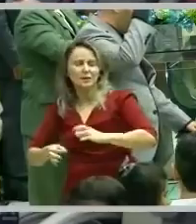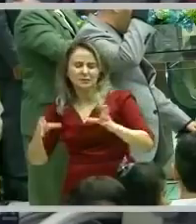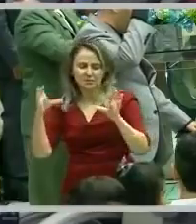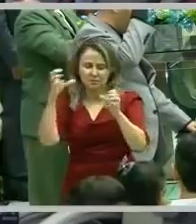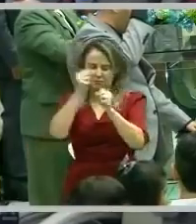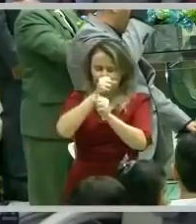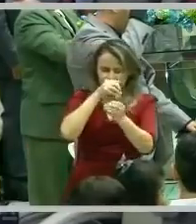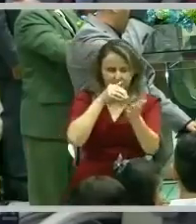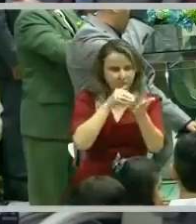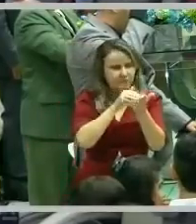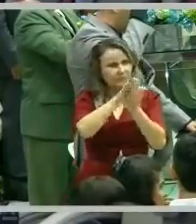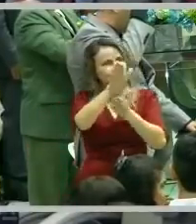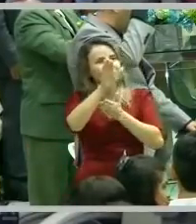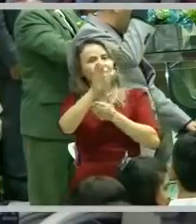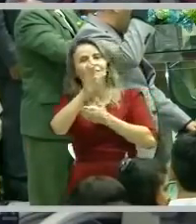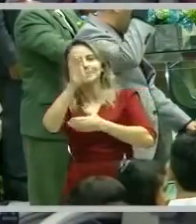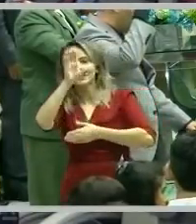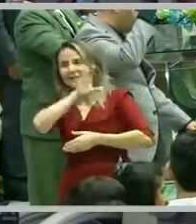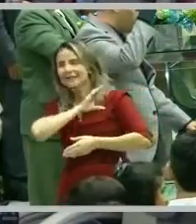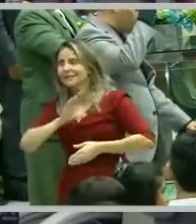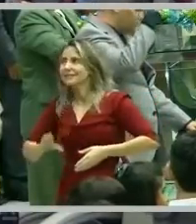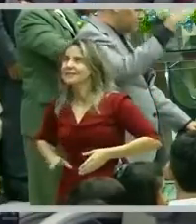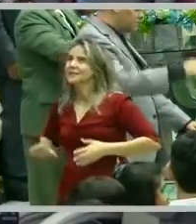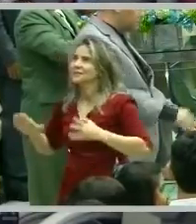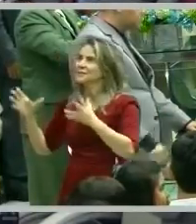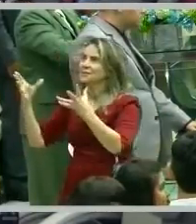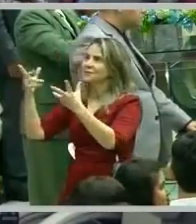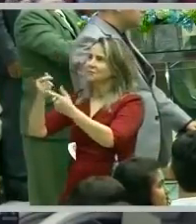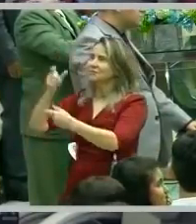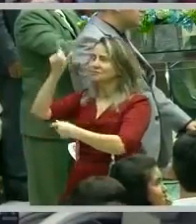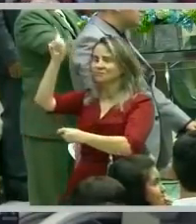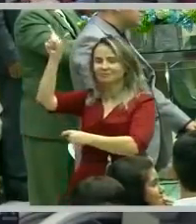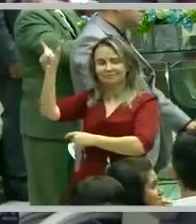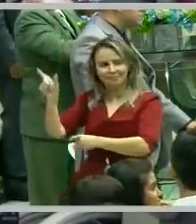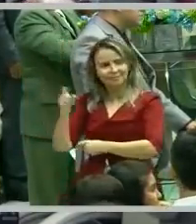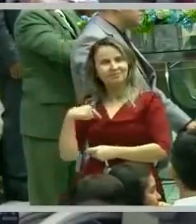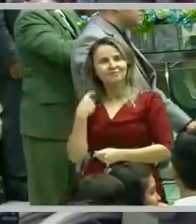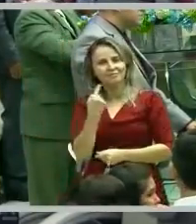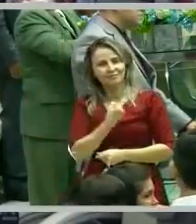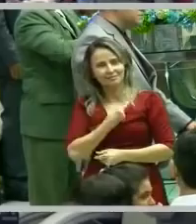que aclara as mentes. Oh, Cristo maravilhoso. É este Cristo que nós servimos.